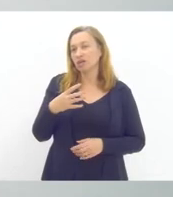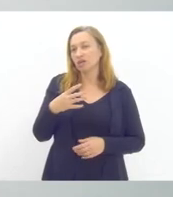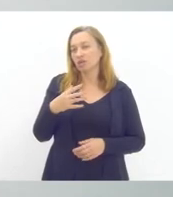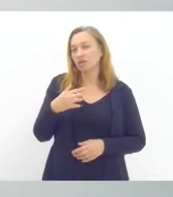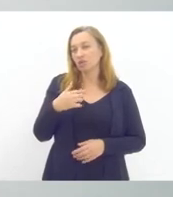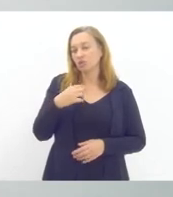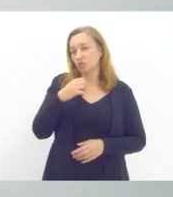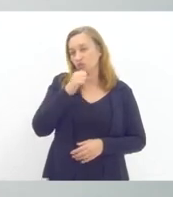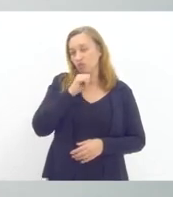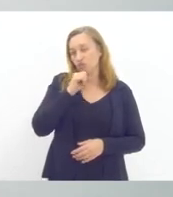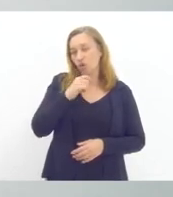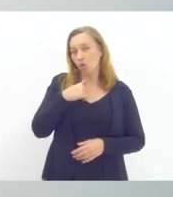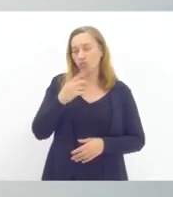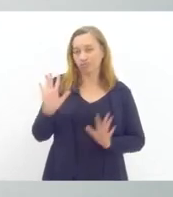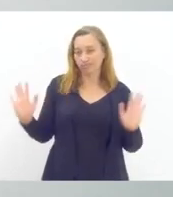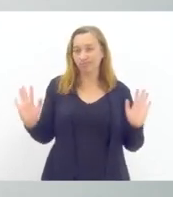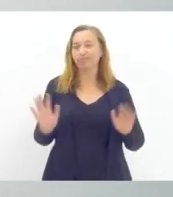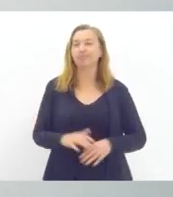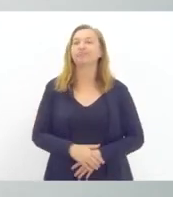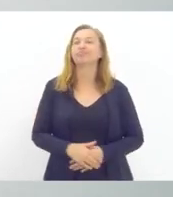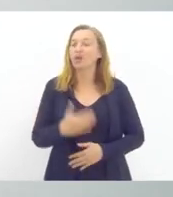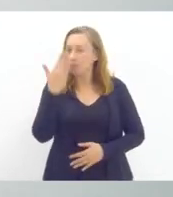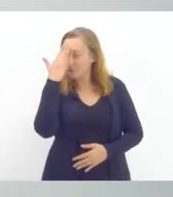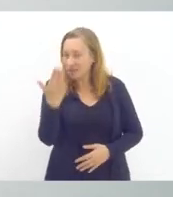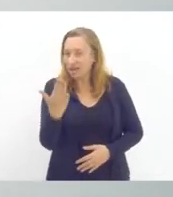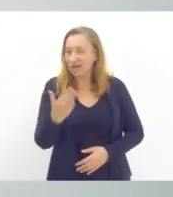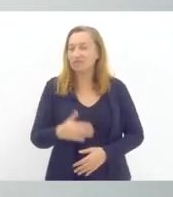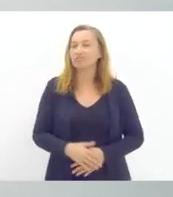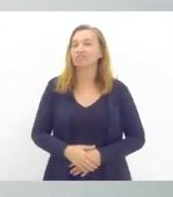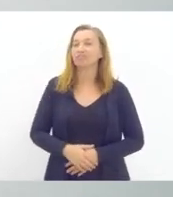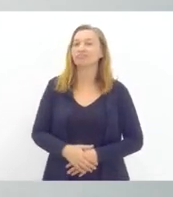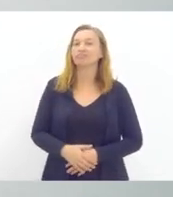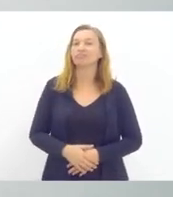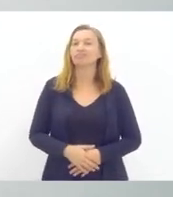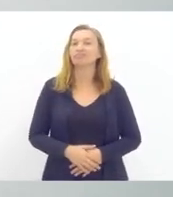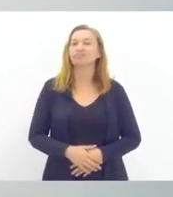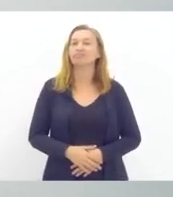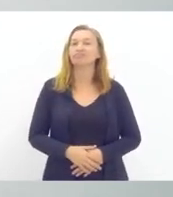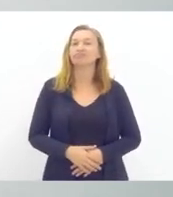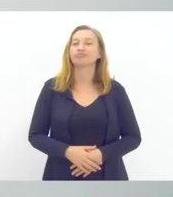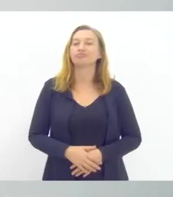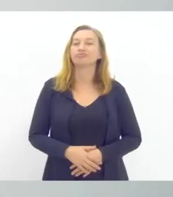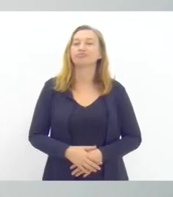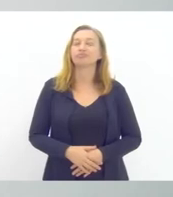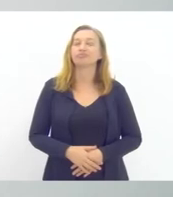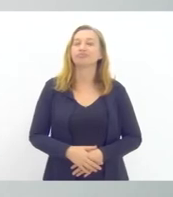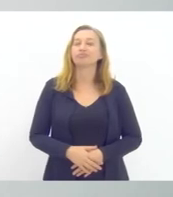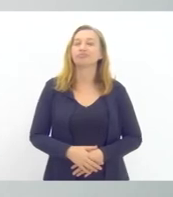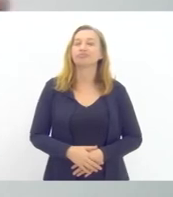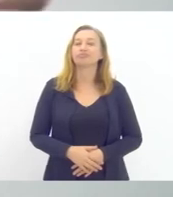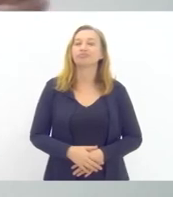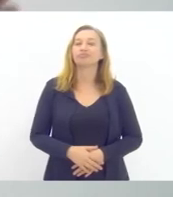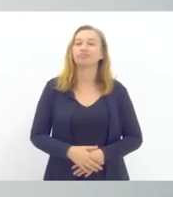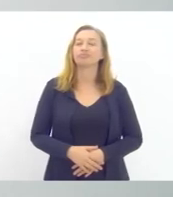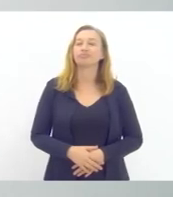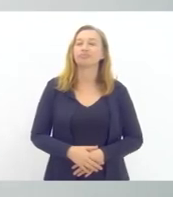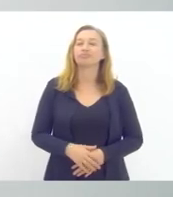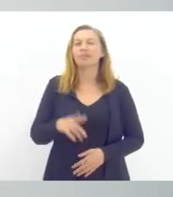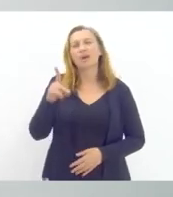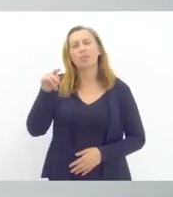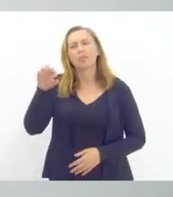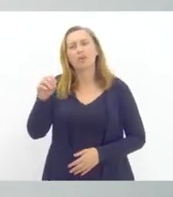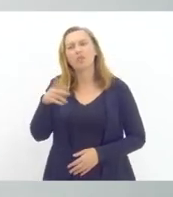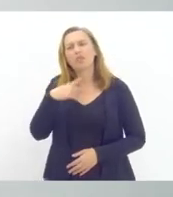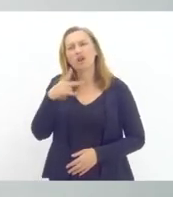que vos loucura Muito obrigado mas muito obrigado mesmo tá eu ouvi da Paula falando aí